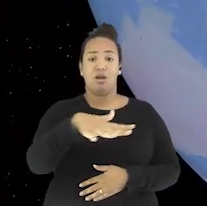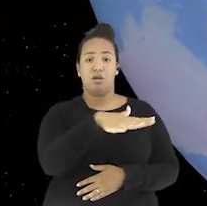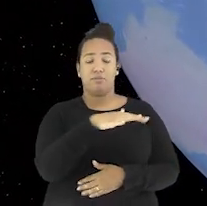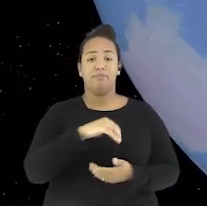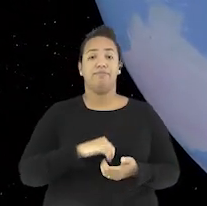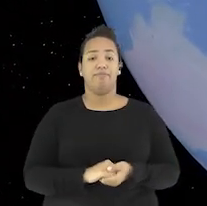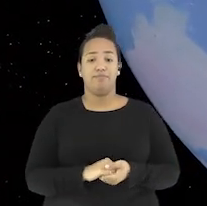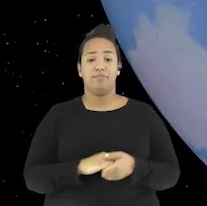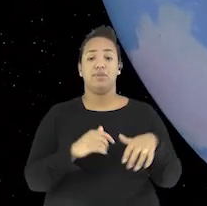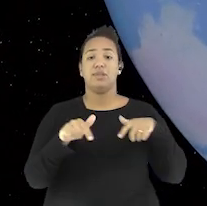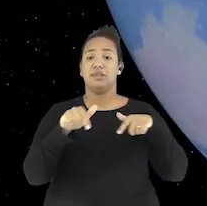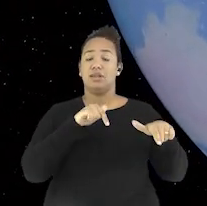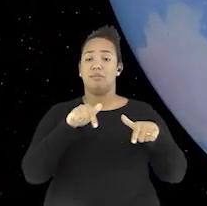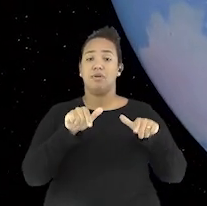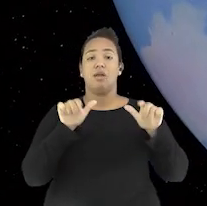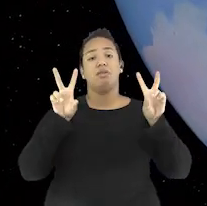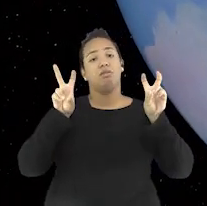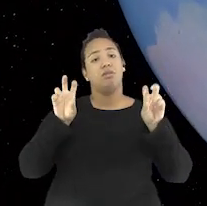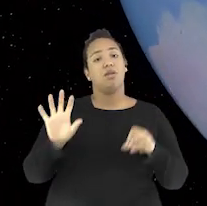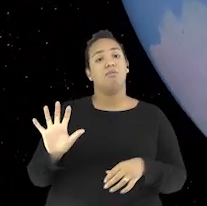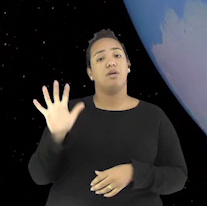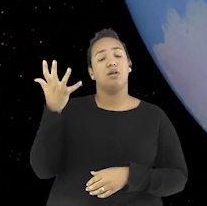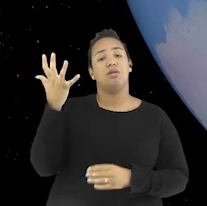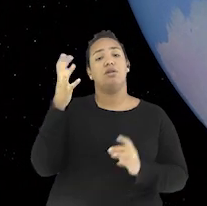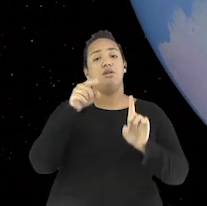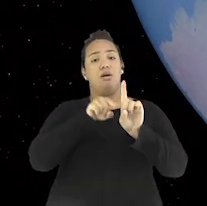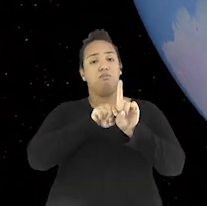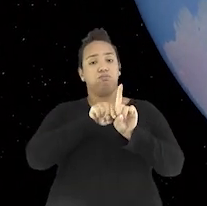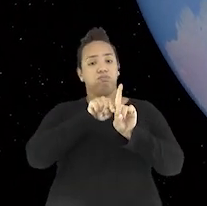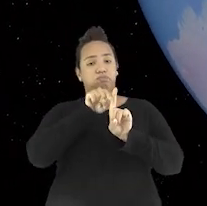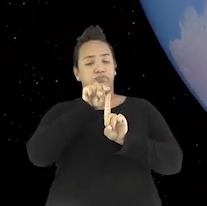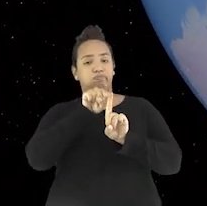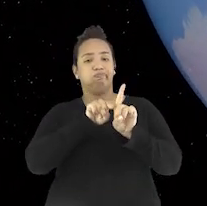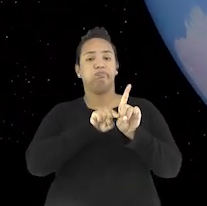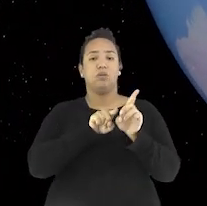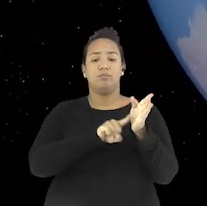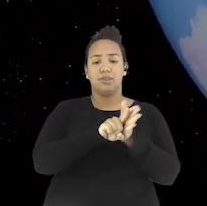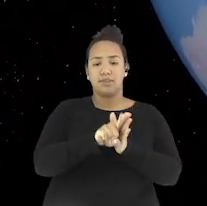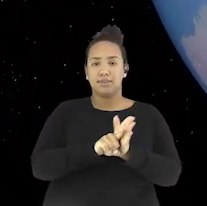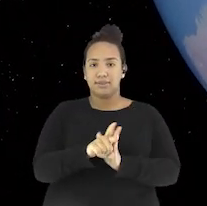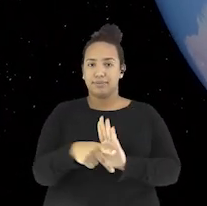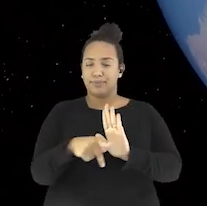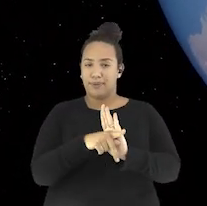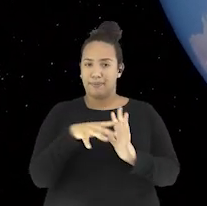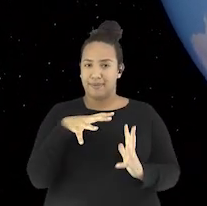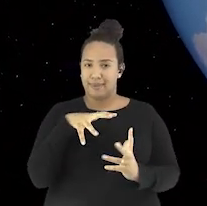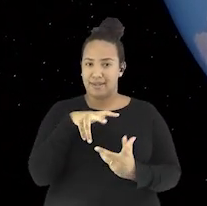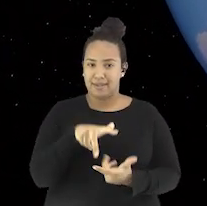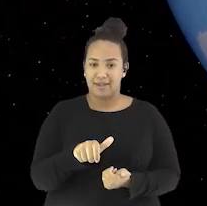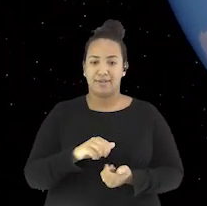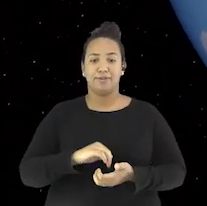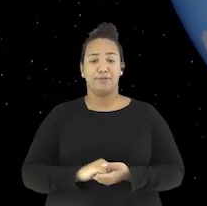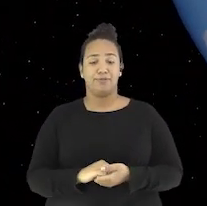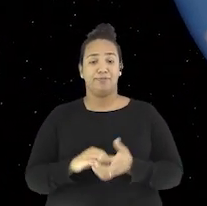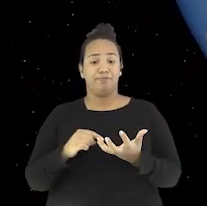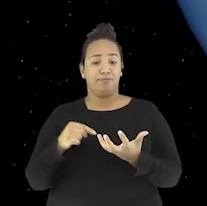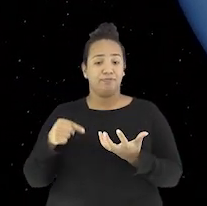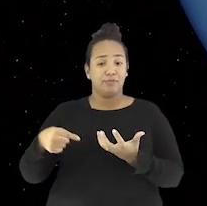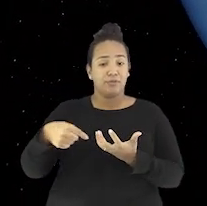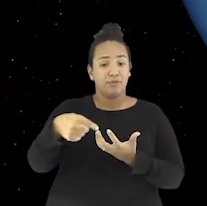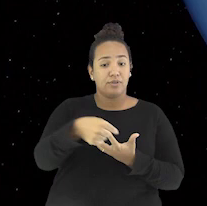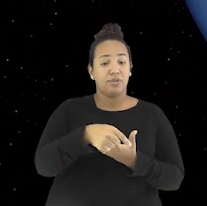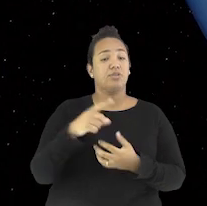que trabalham com estudos sobre climatologia, meteorologia e outros estudos da Terra. É um continente que